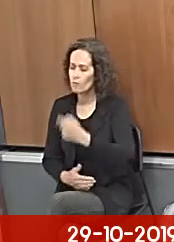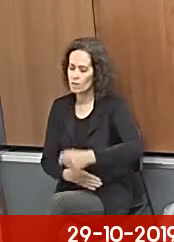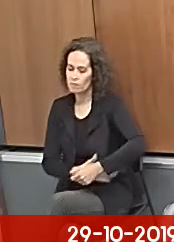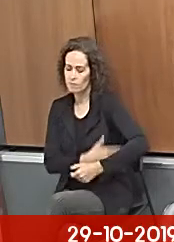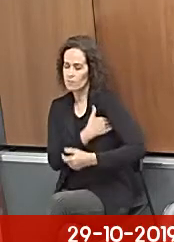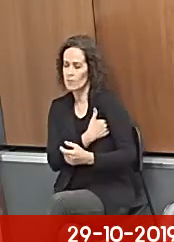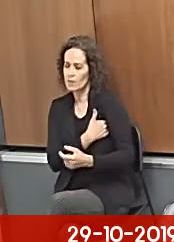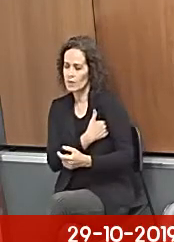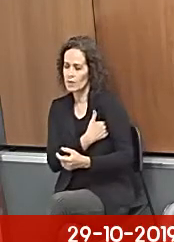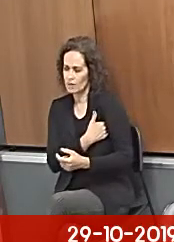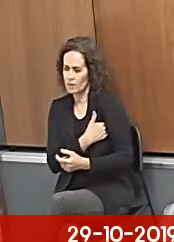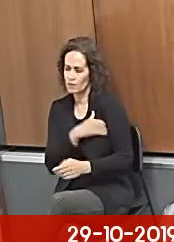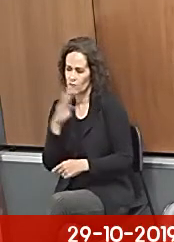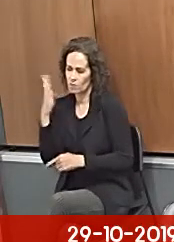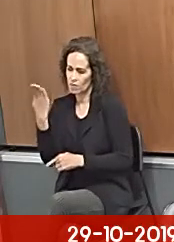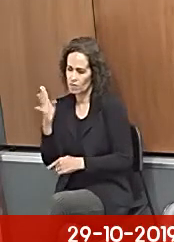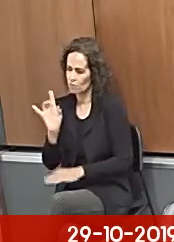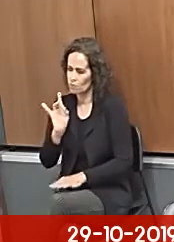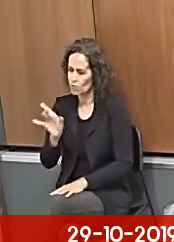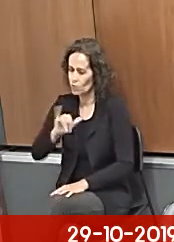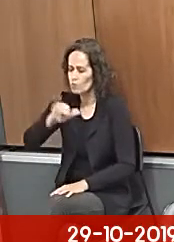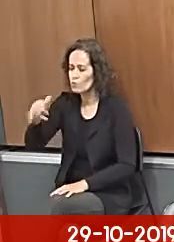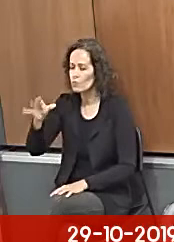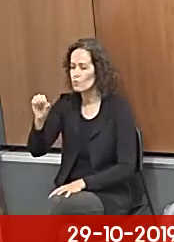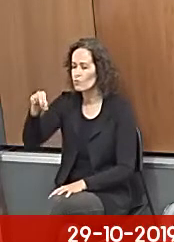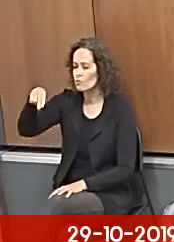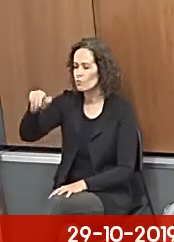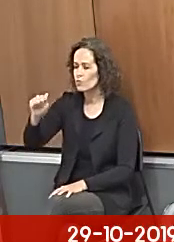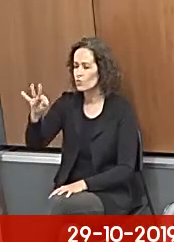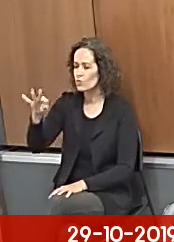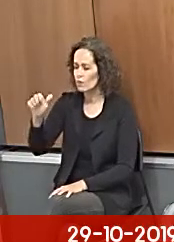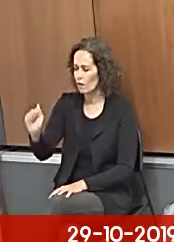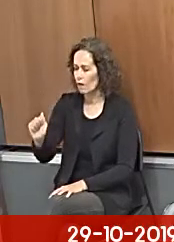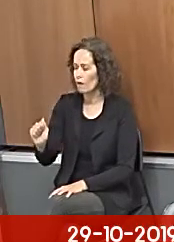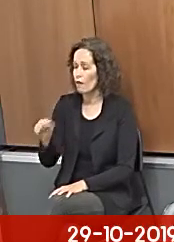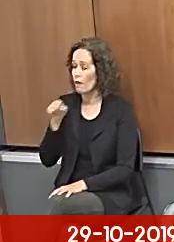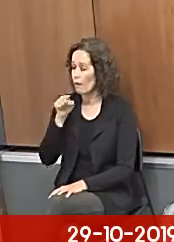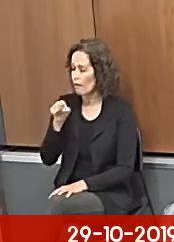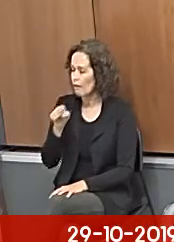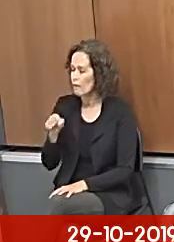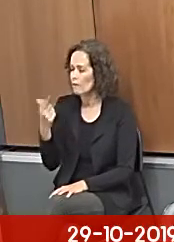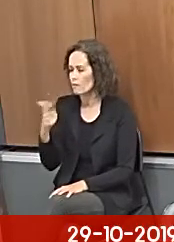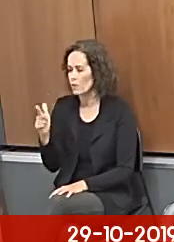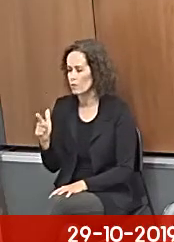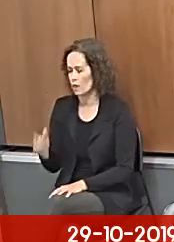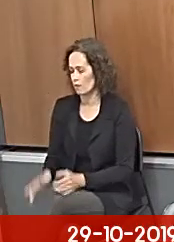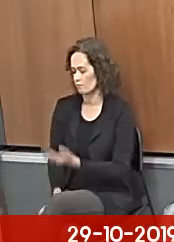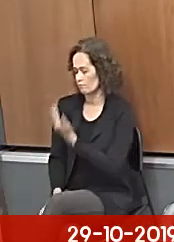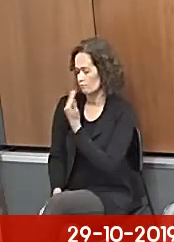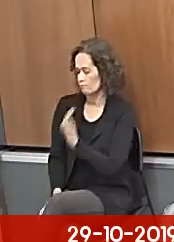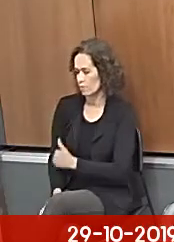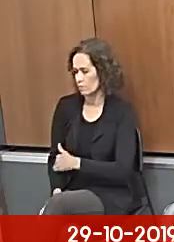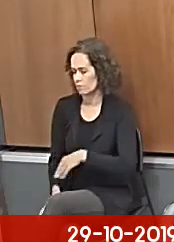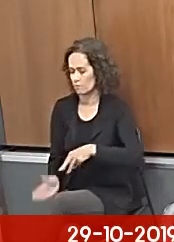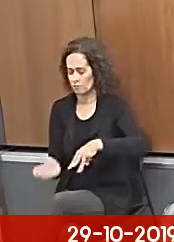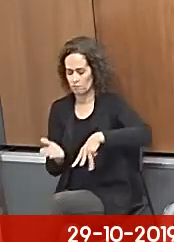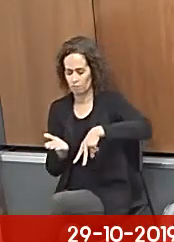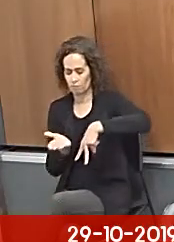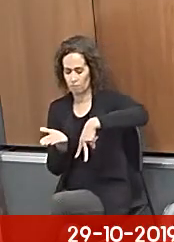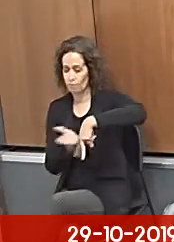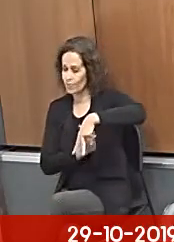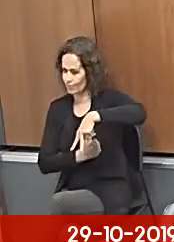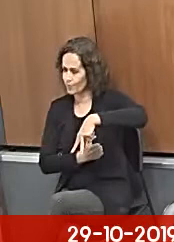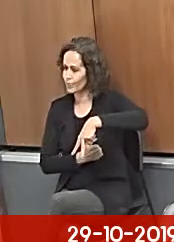axilar. Esse é o Jonathan. Ele não tem uma perna e um braço. Ele, infelizmente, não pode jogar pela